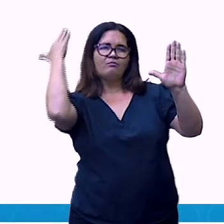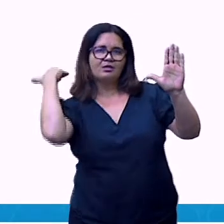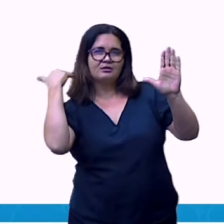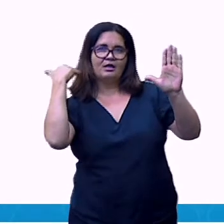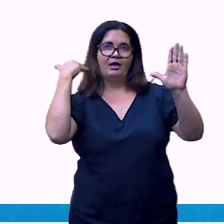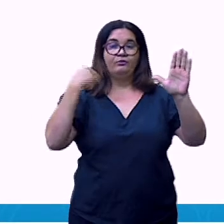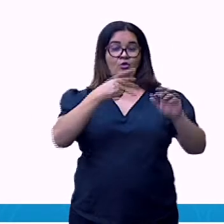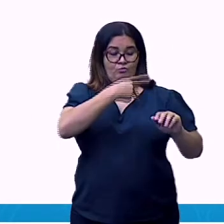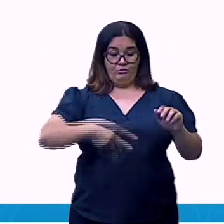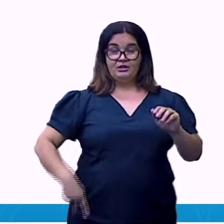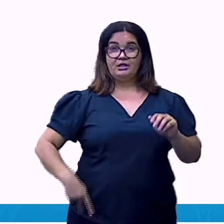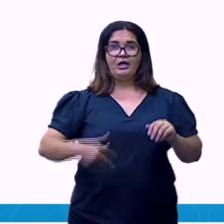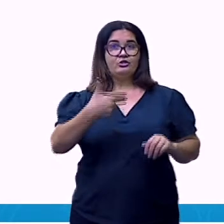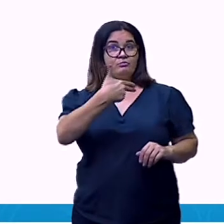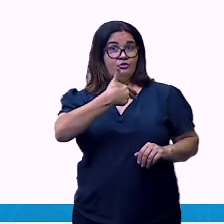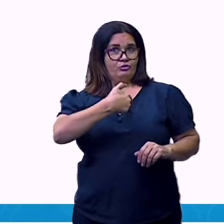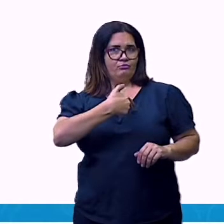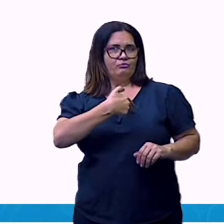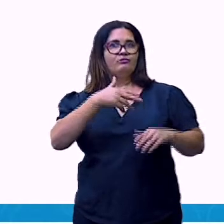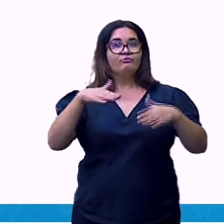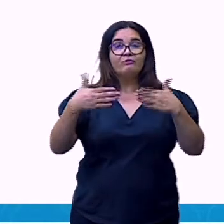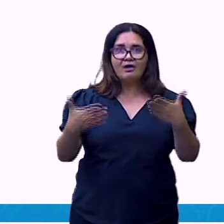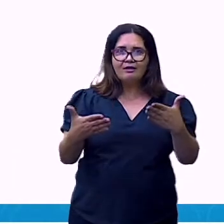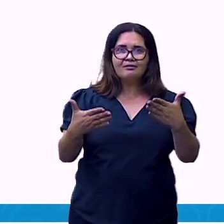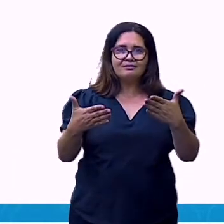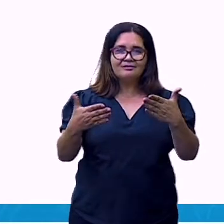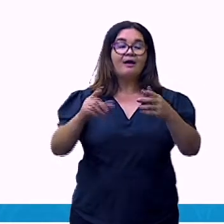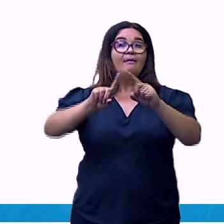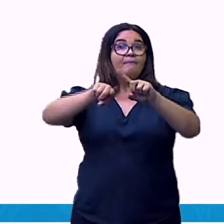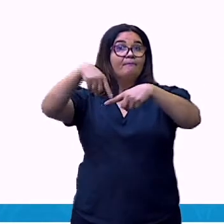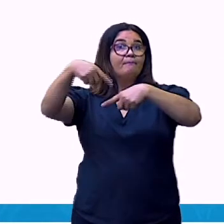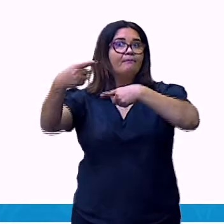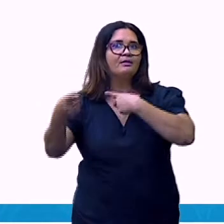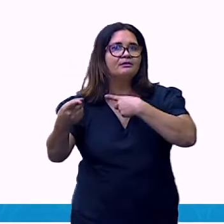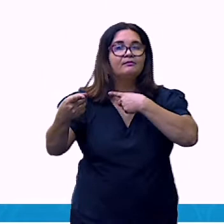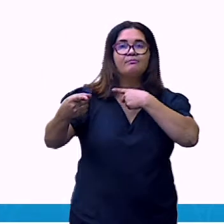Getúlio Vargas, mas somente no ano de